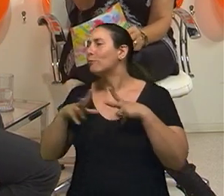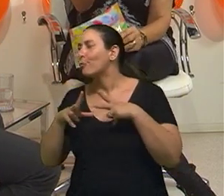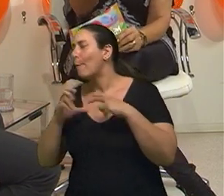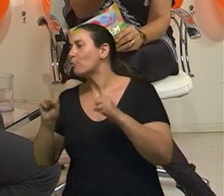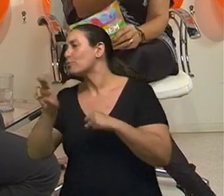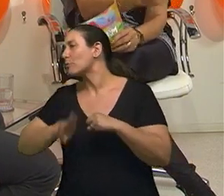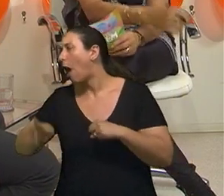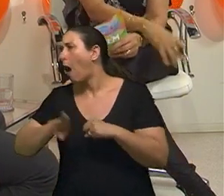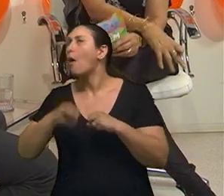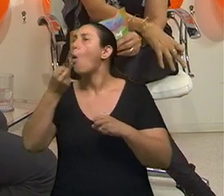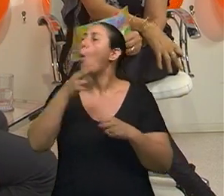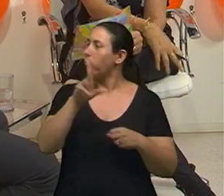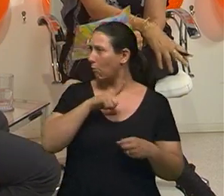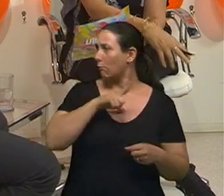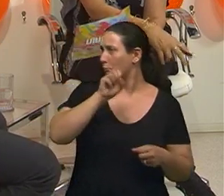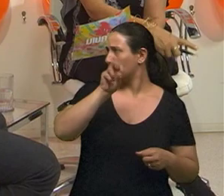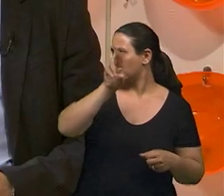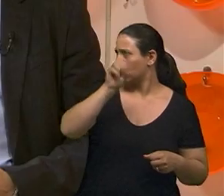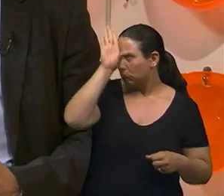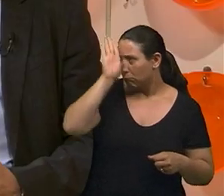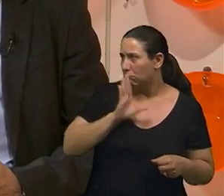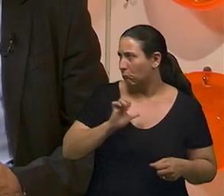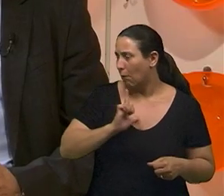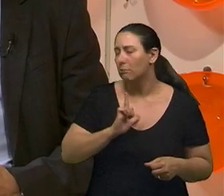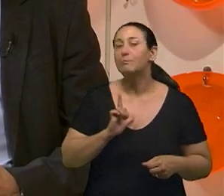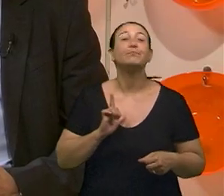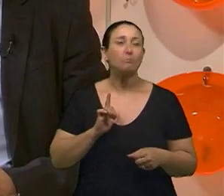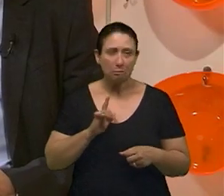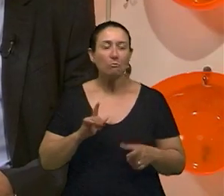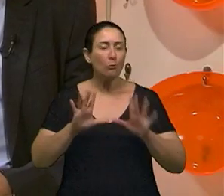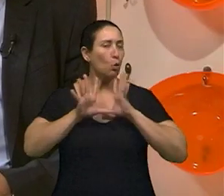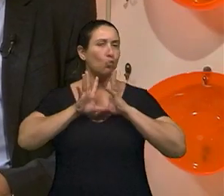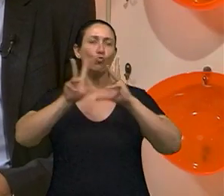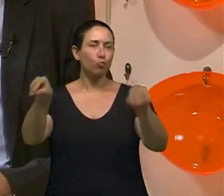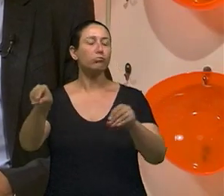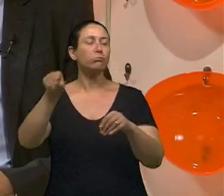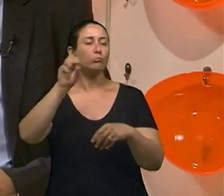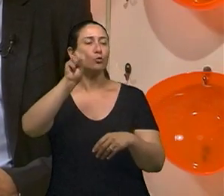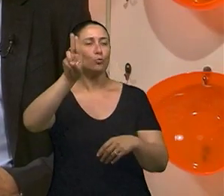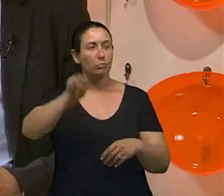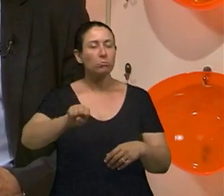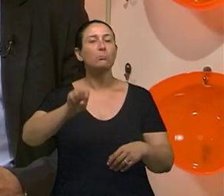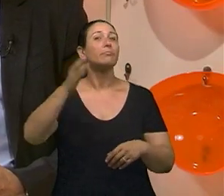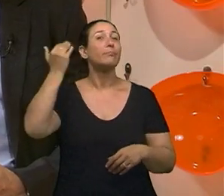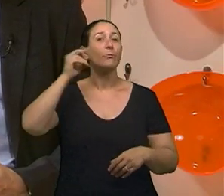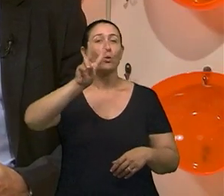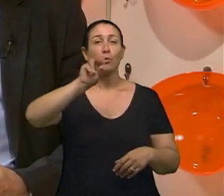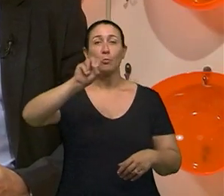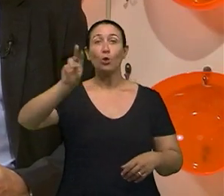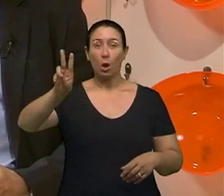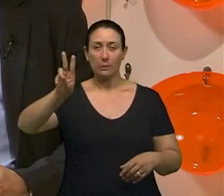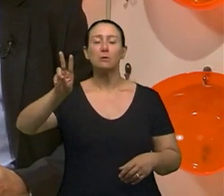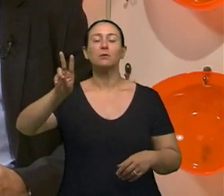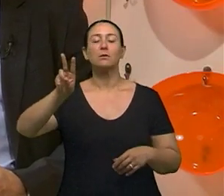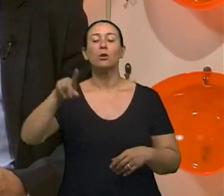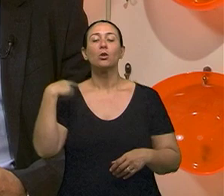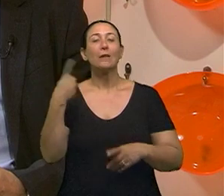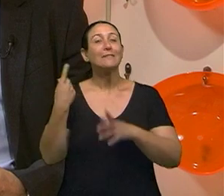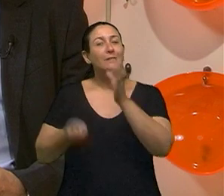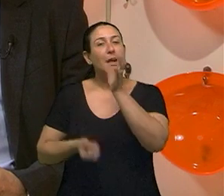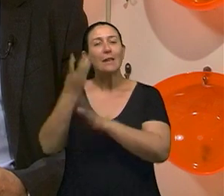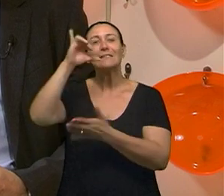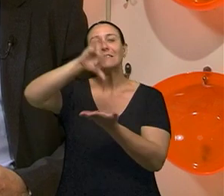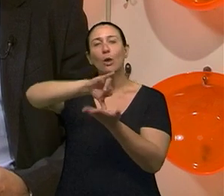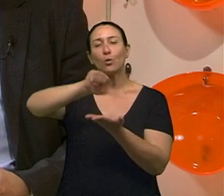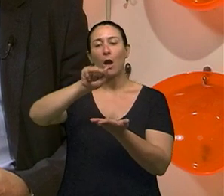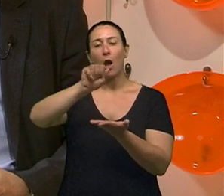da população que pode pagar está acessível para toda a população desde 2002 nós desenvolvemos um centro da